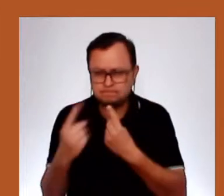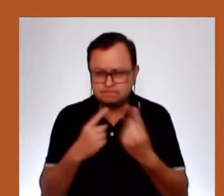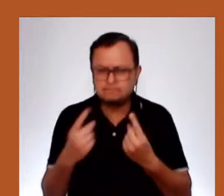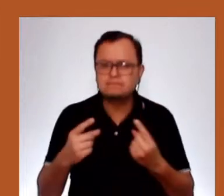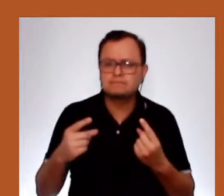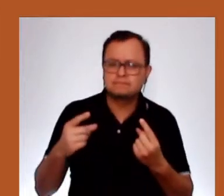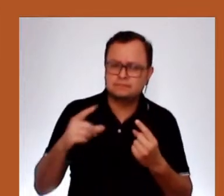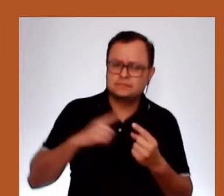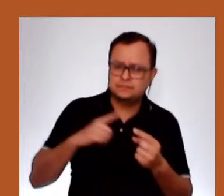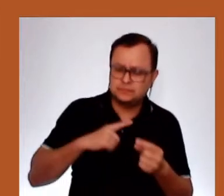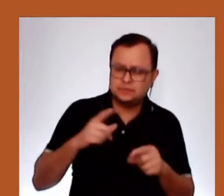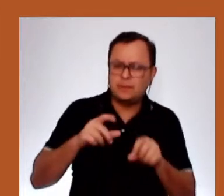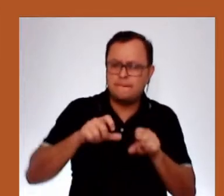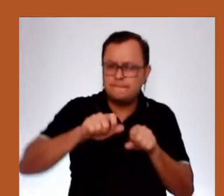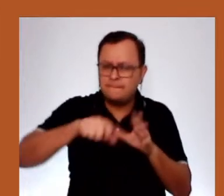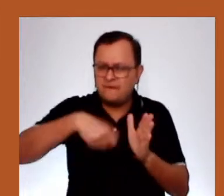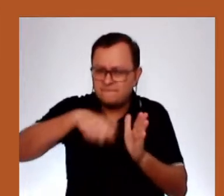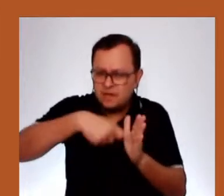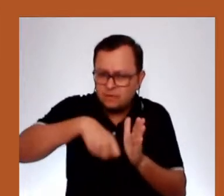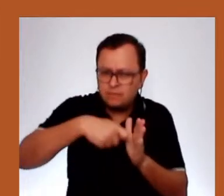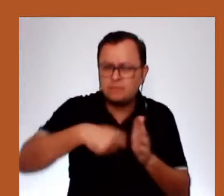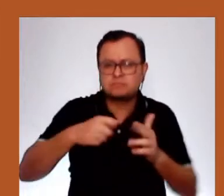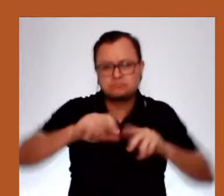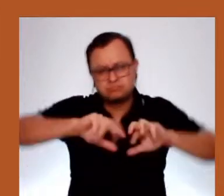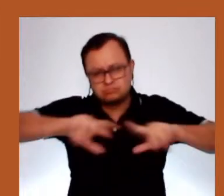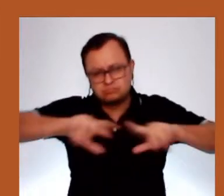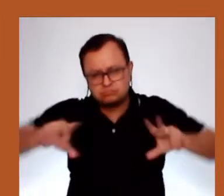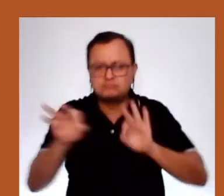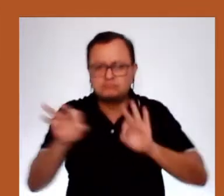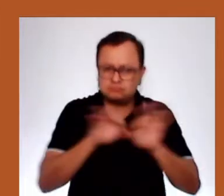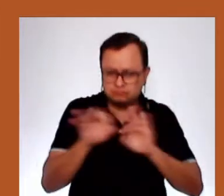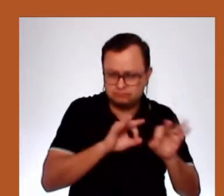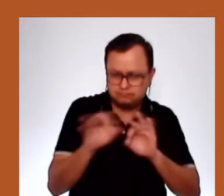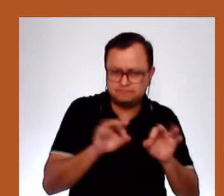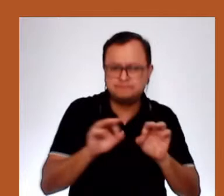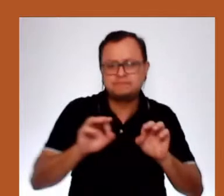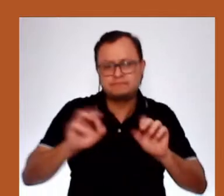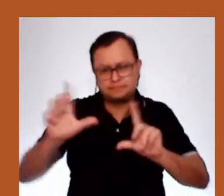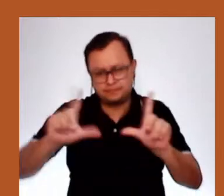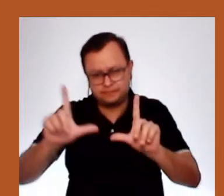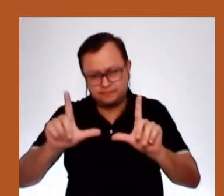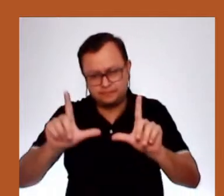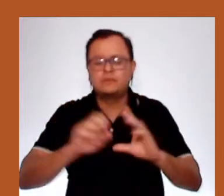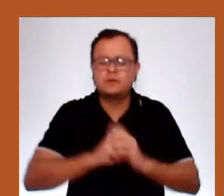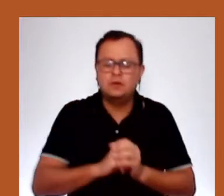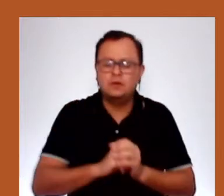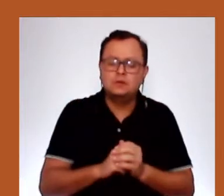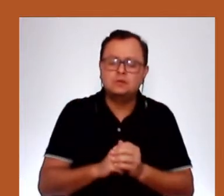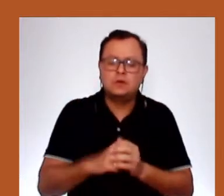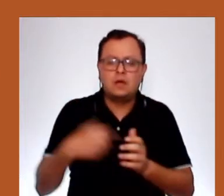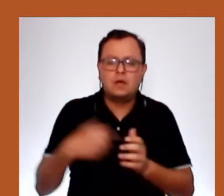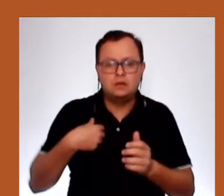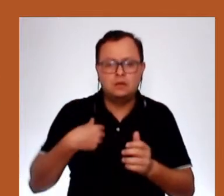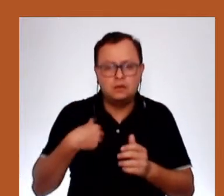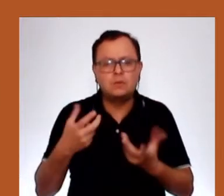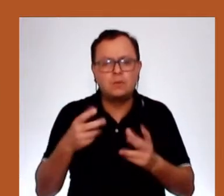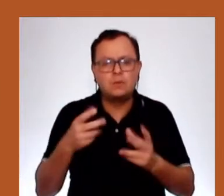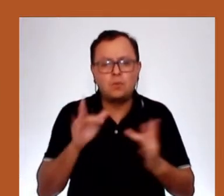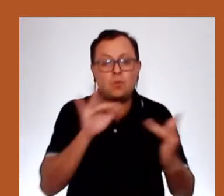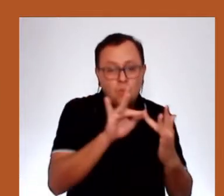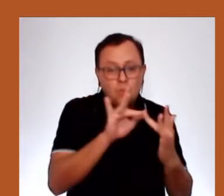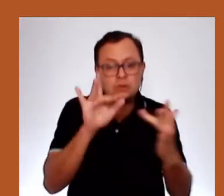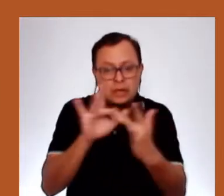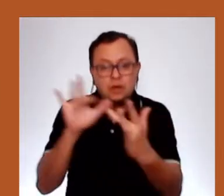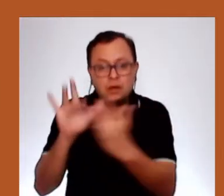produzindo documentários para o encontro e tudo mais. Ali eu fui tomando um pouco de contato com